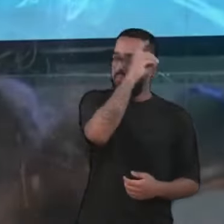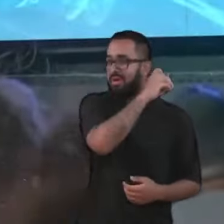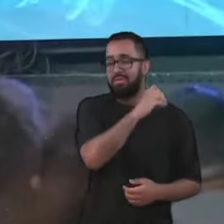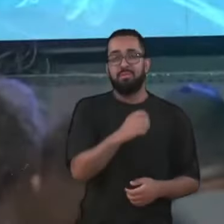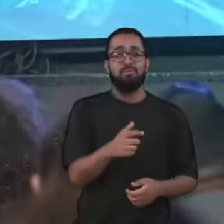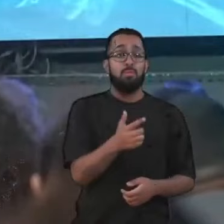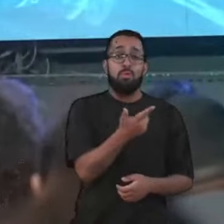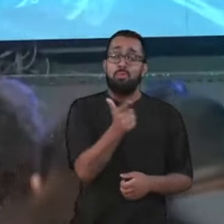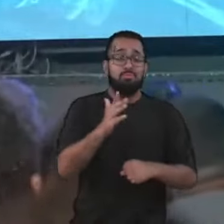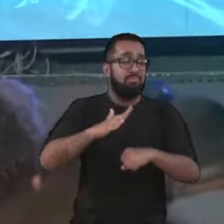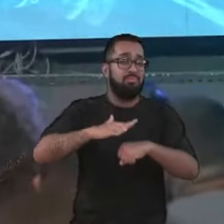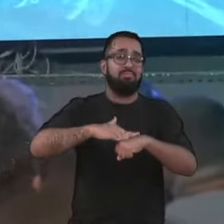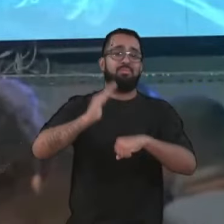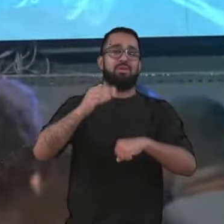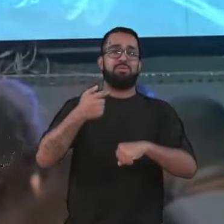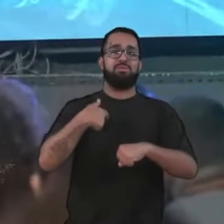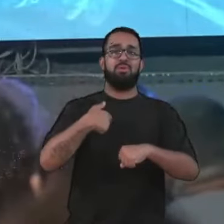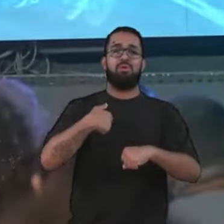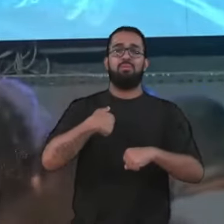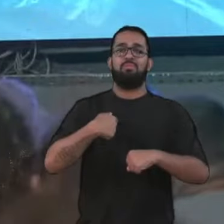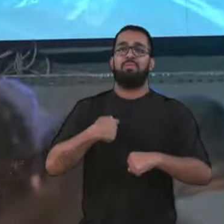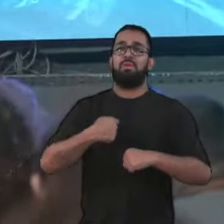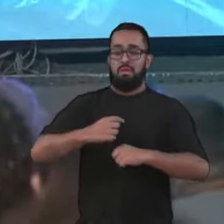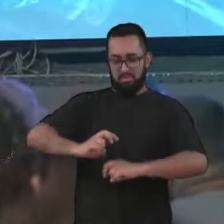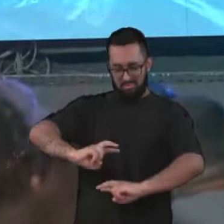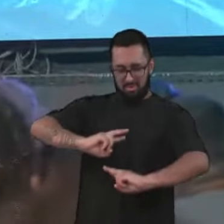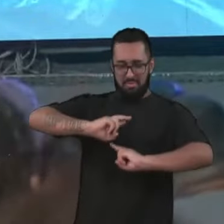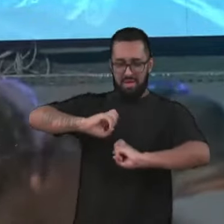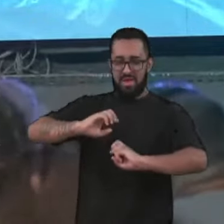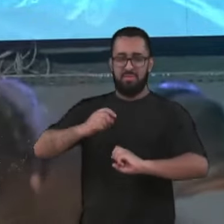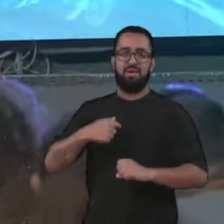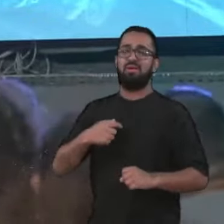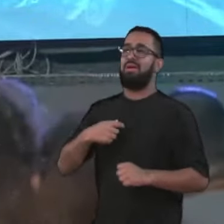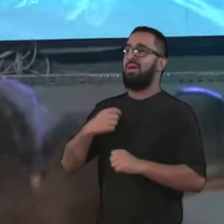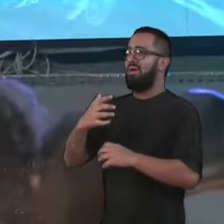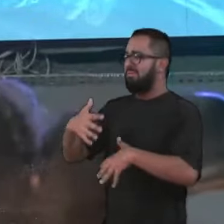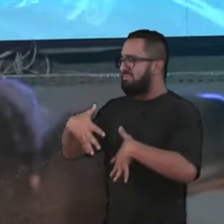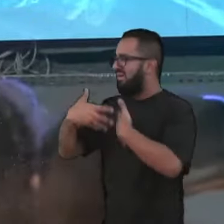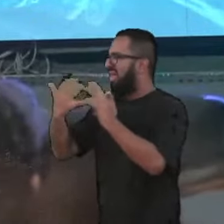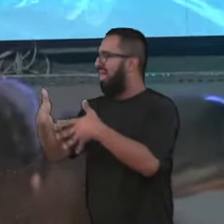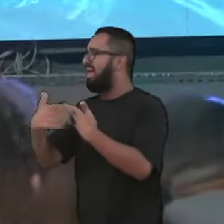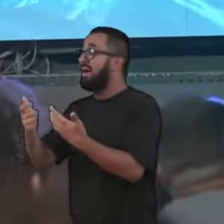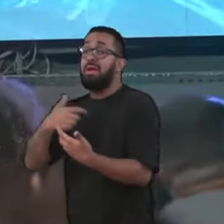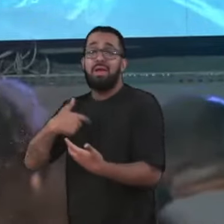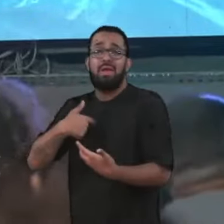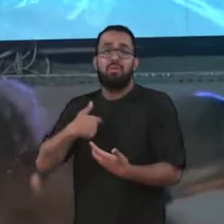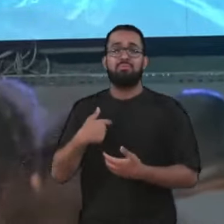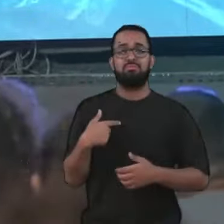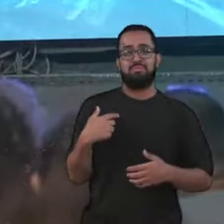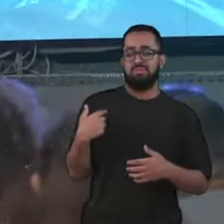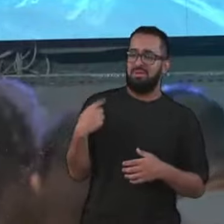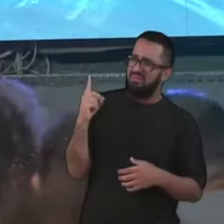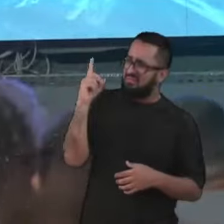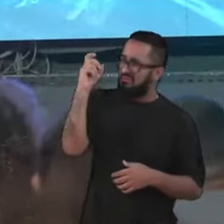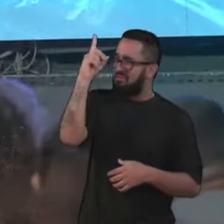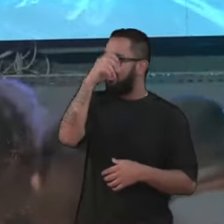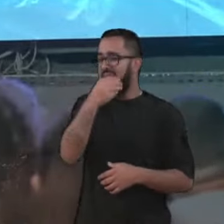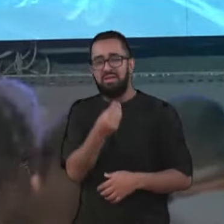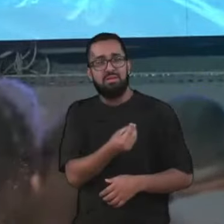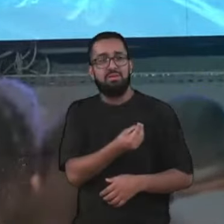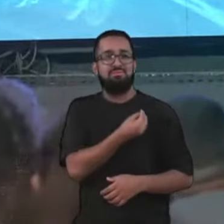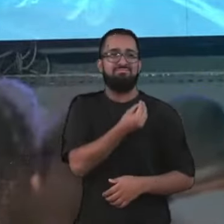Você diz: eu não tenho condição de ajudar ninguém, porque olha a minha condição. Não, você está pensando errado.